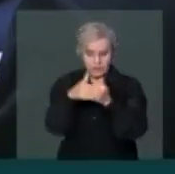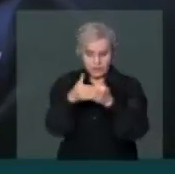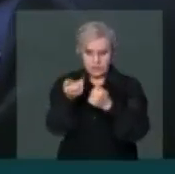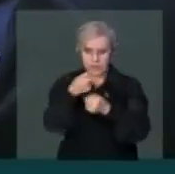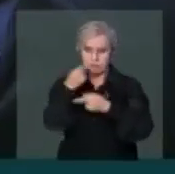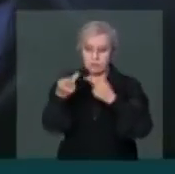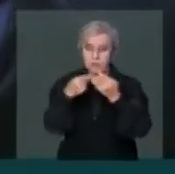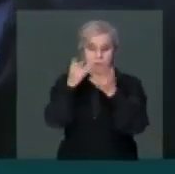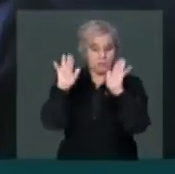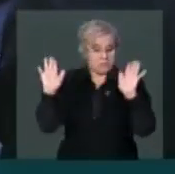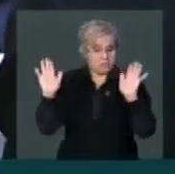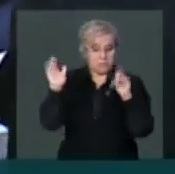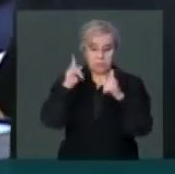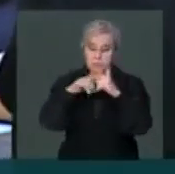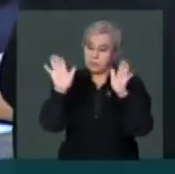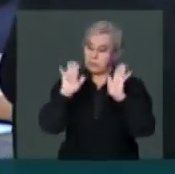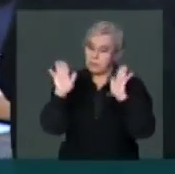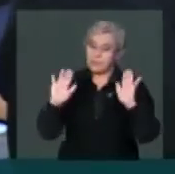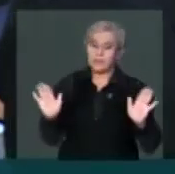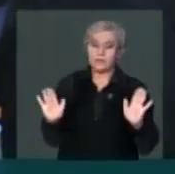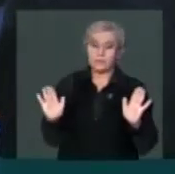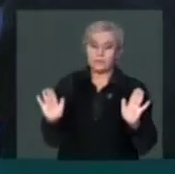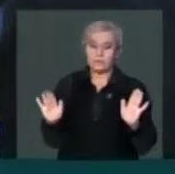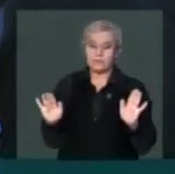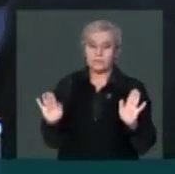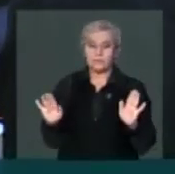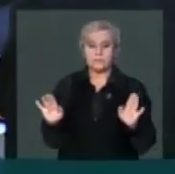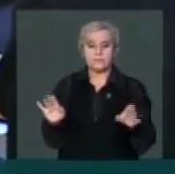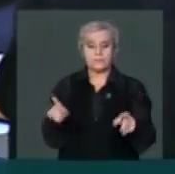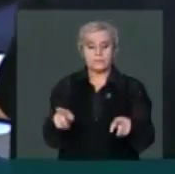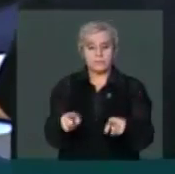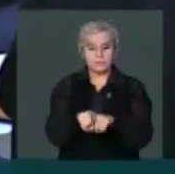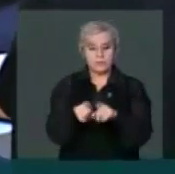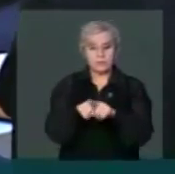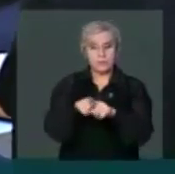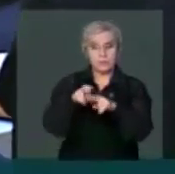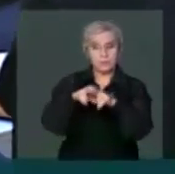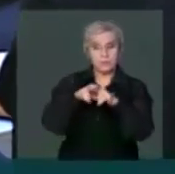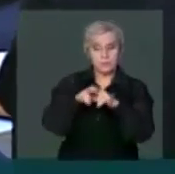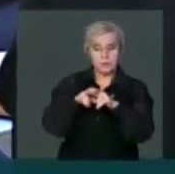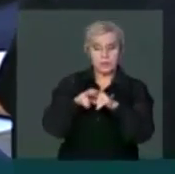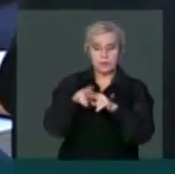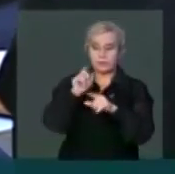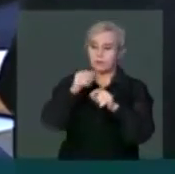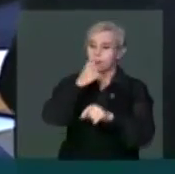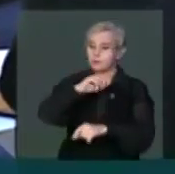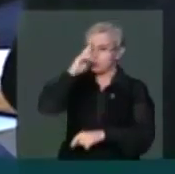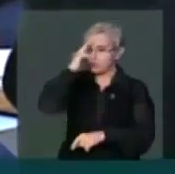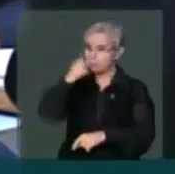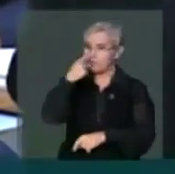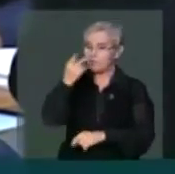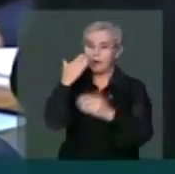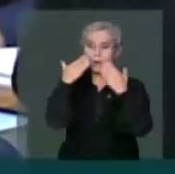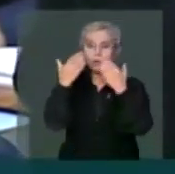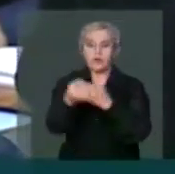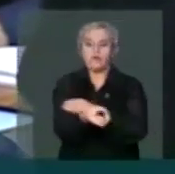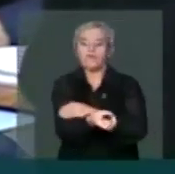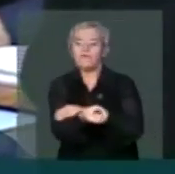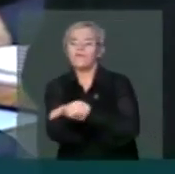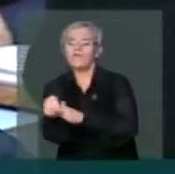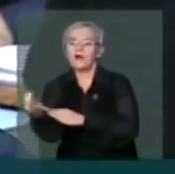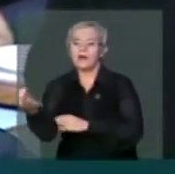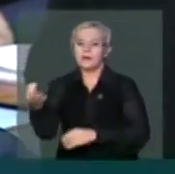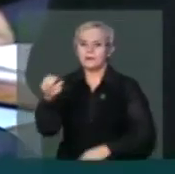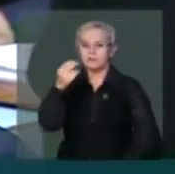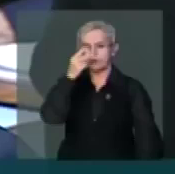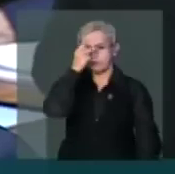esse é um problema de menor gravidade. Até porque o ato de Vossa Excelência foi perante diversas pessoas, o que aumenta,